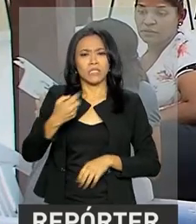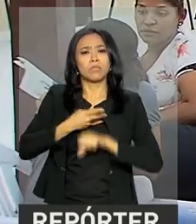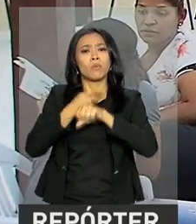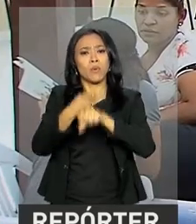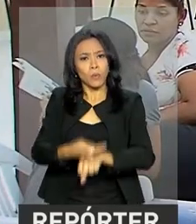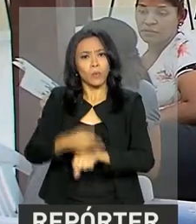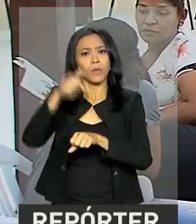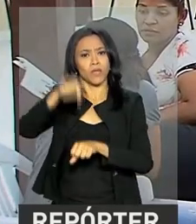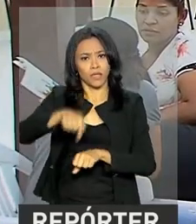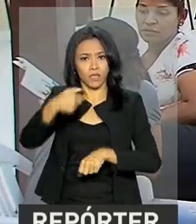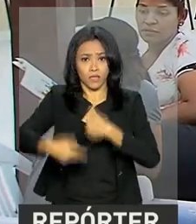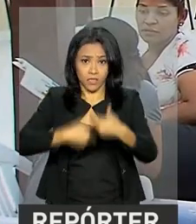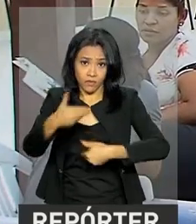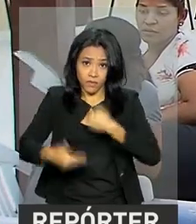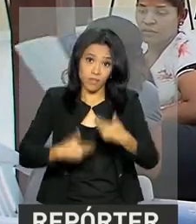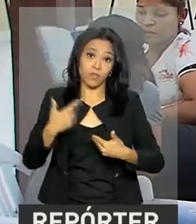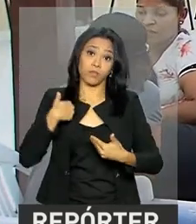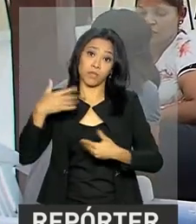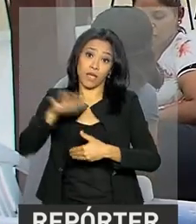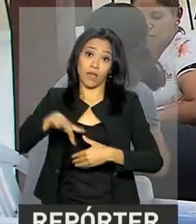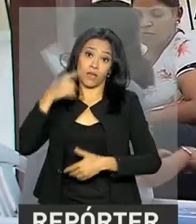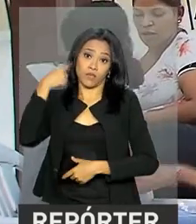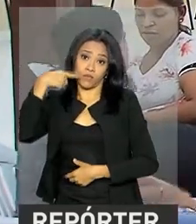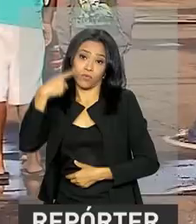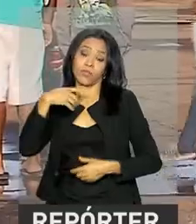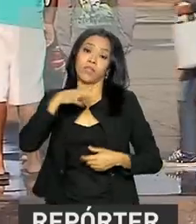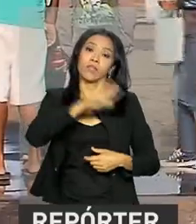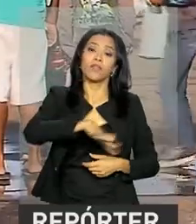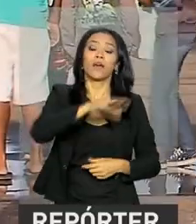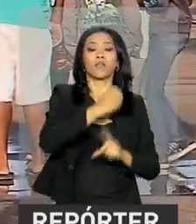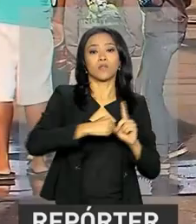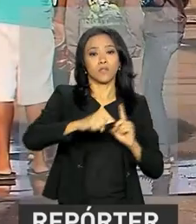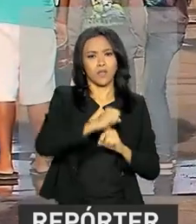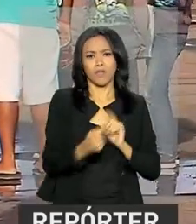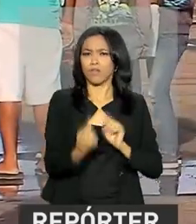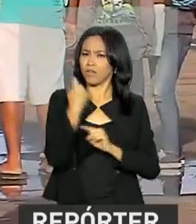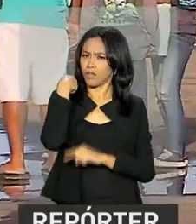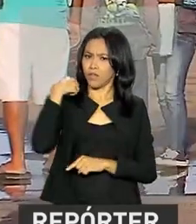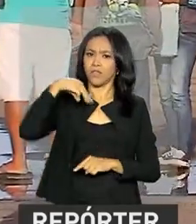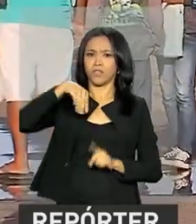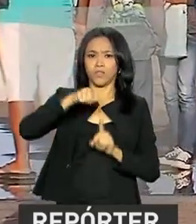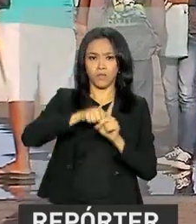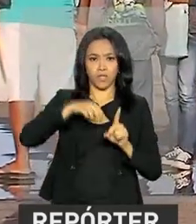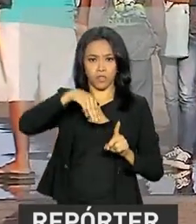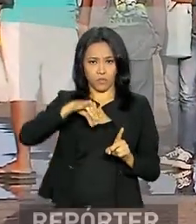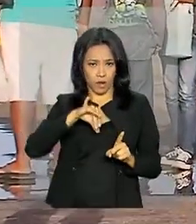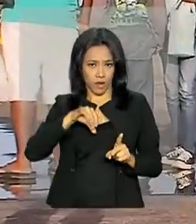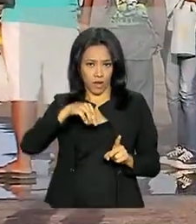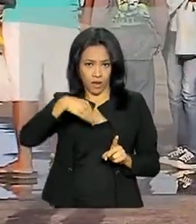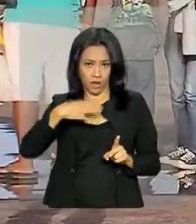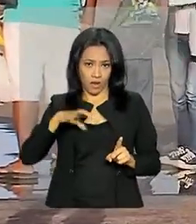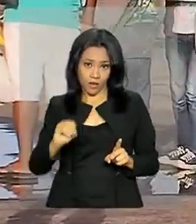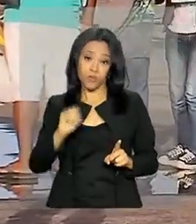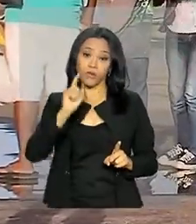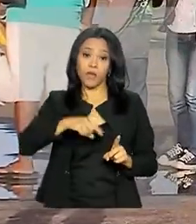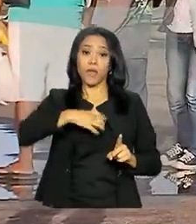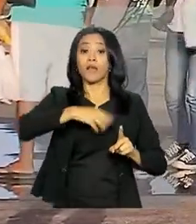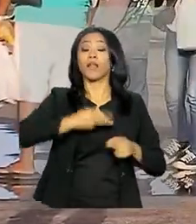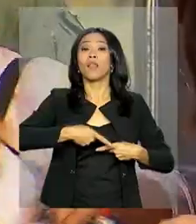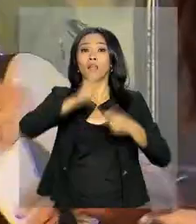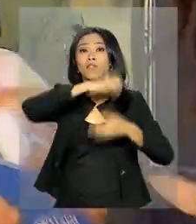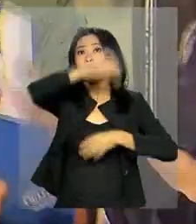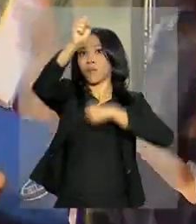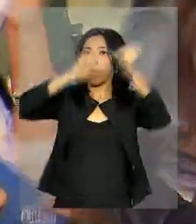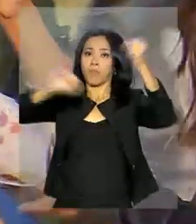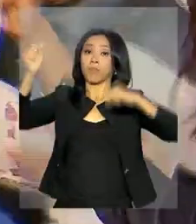serviços ofertados como assistência jurídica e social. E desde março está em curso a estratégia de interiorização dos